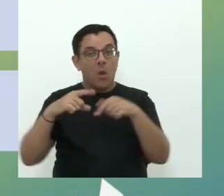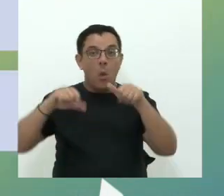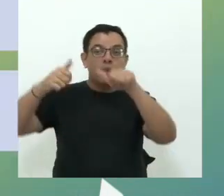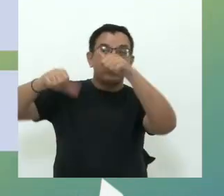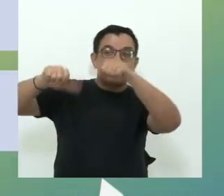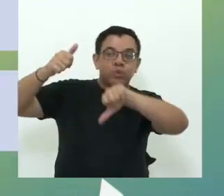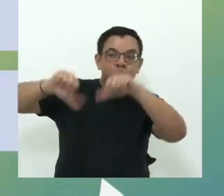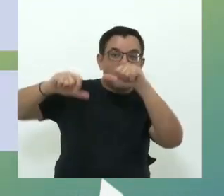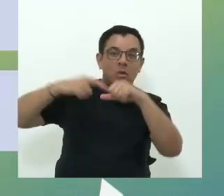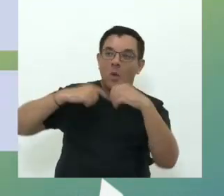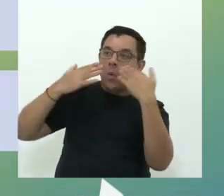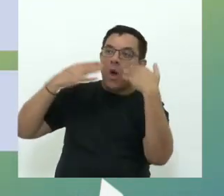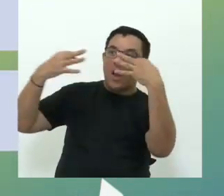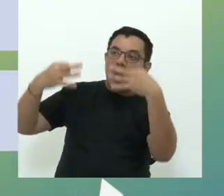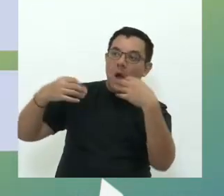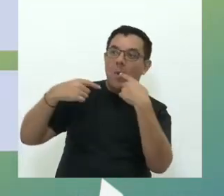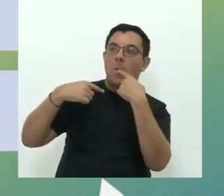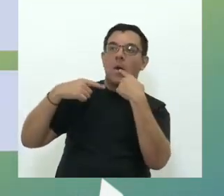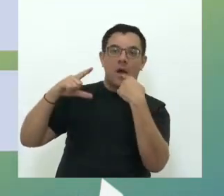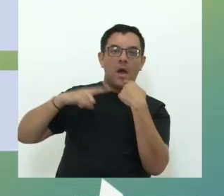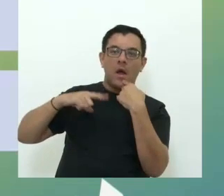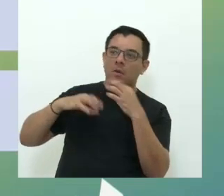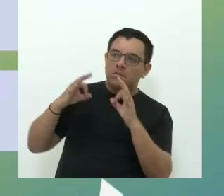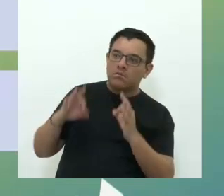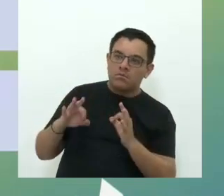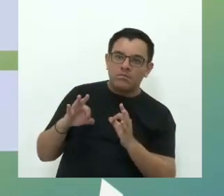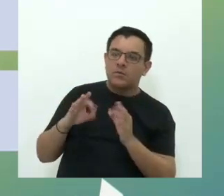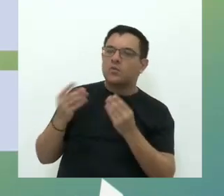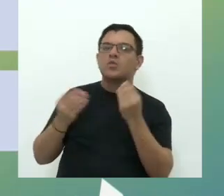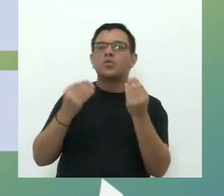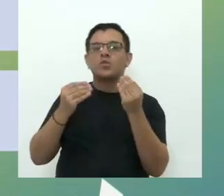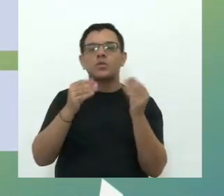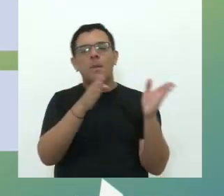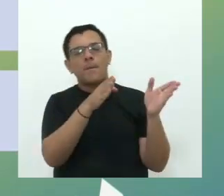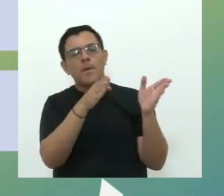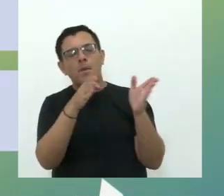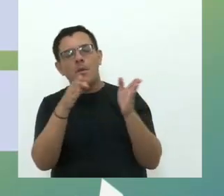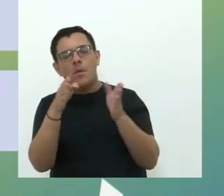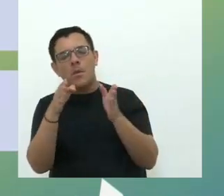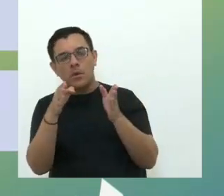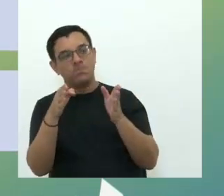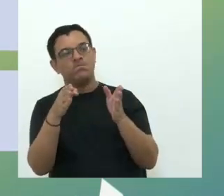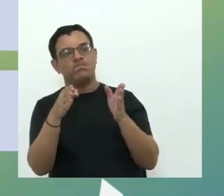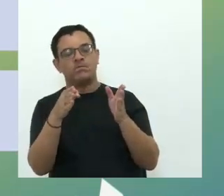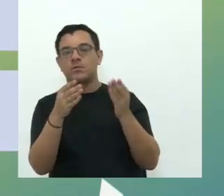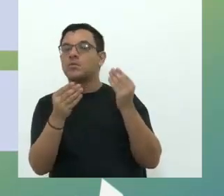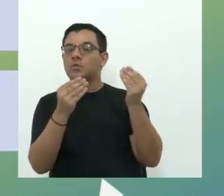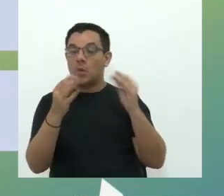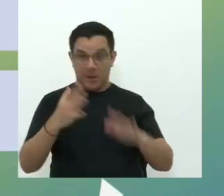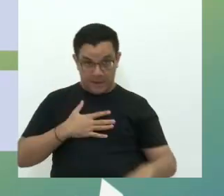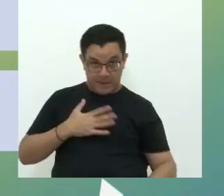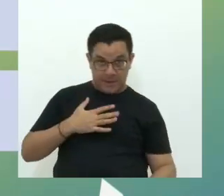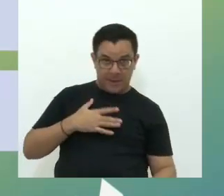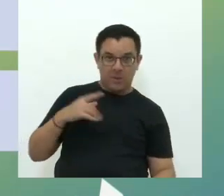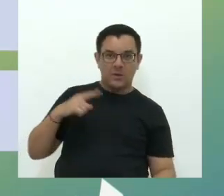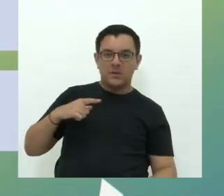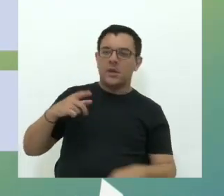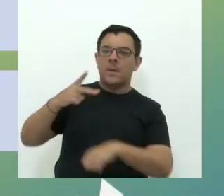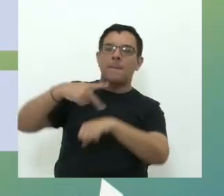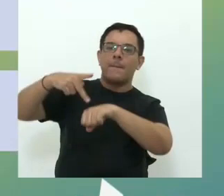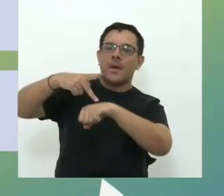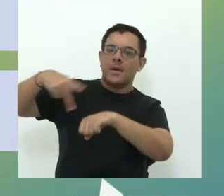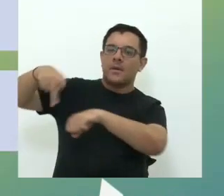da Transparência a integridade democrática do nosso processo eleitoral vejam bem eu sou observadora eleitoral em vários